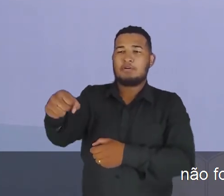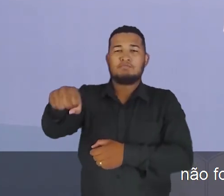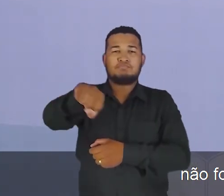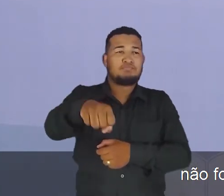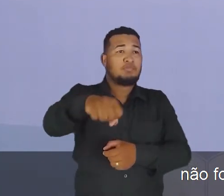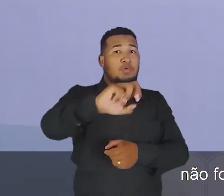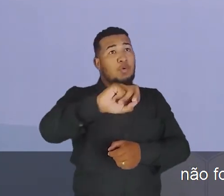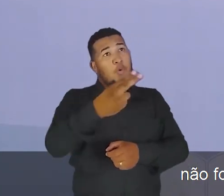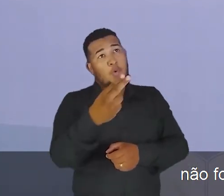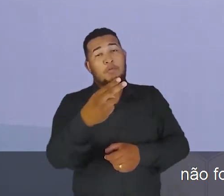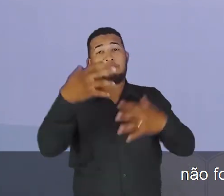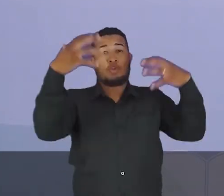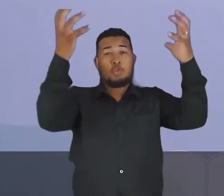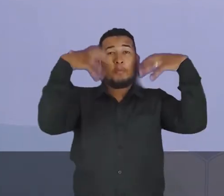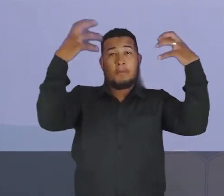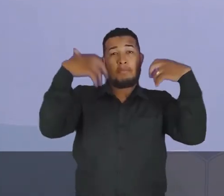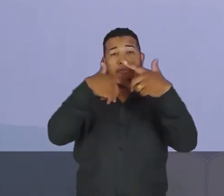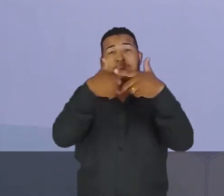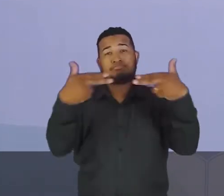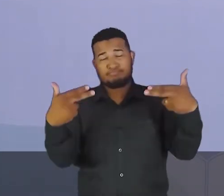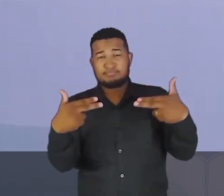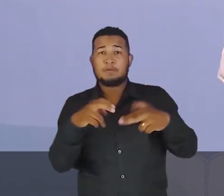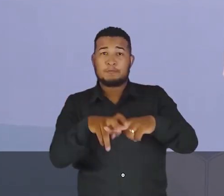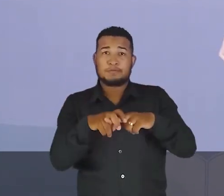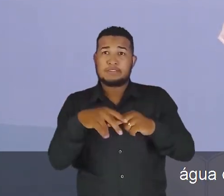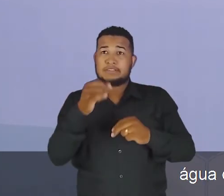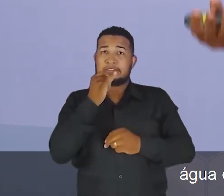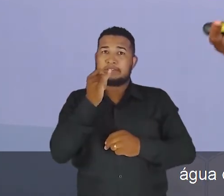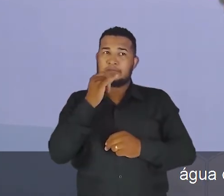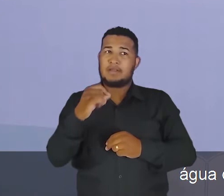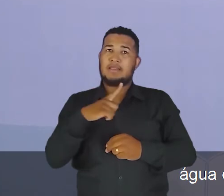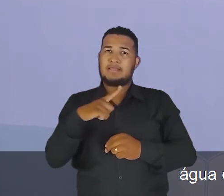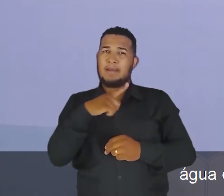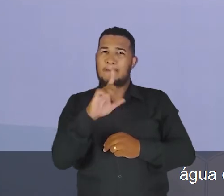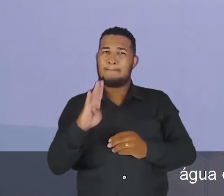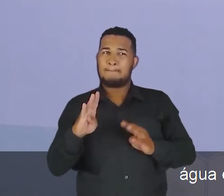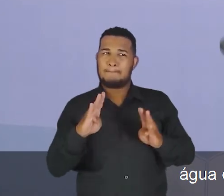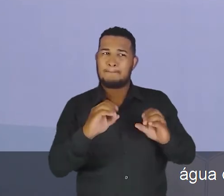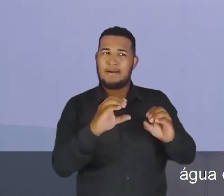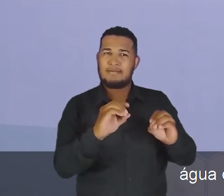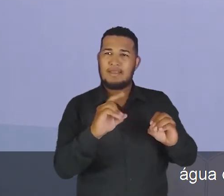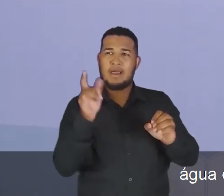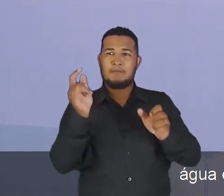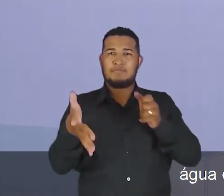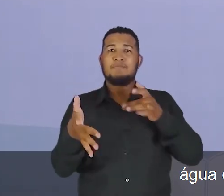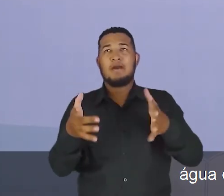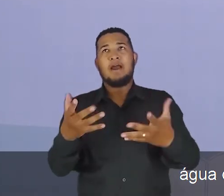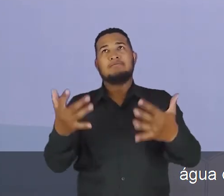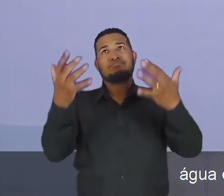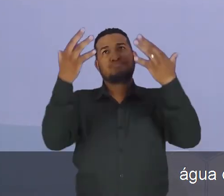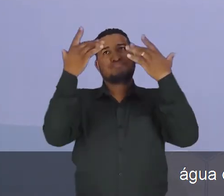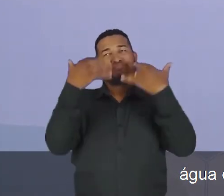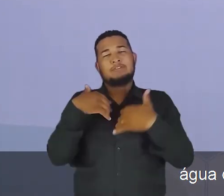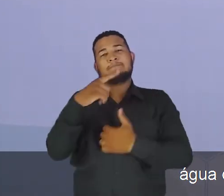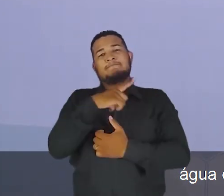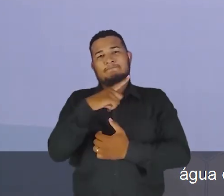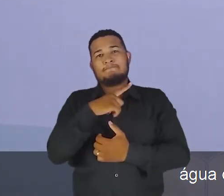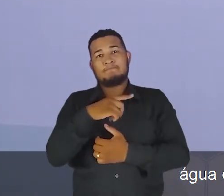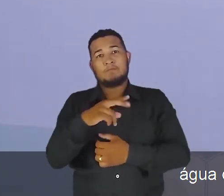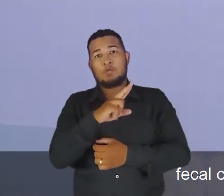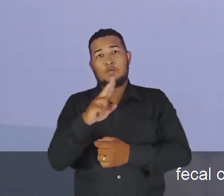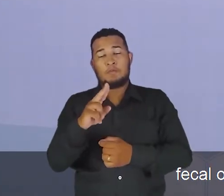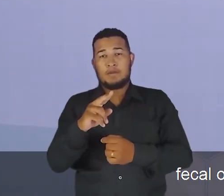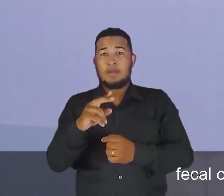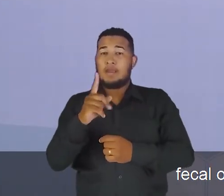vai ingerir essa bactéria, né, que estava presente ali na água que não foi tratada. Nós chamamos isso de